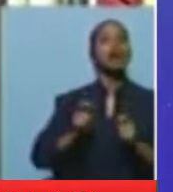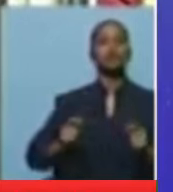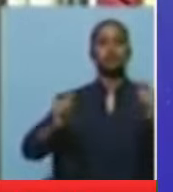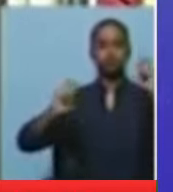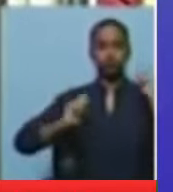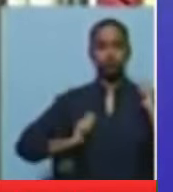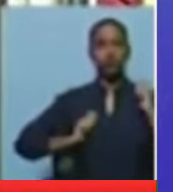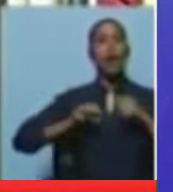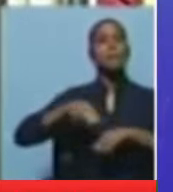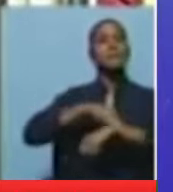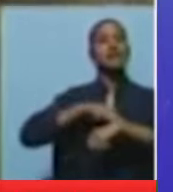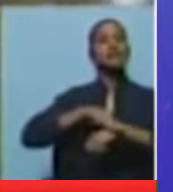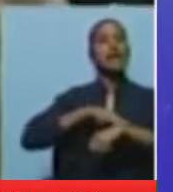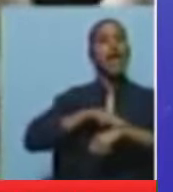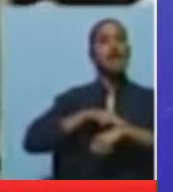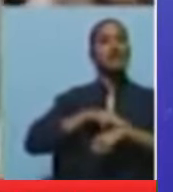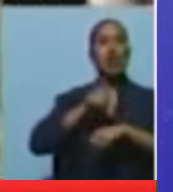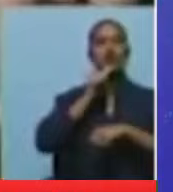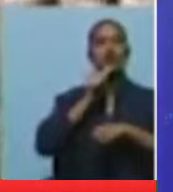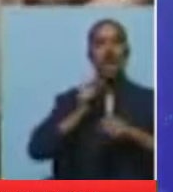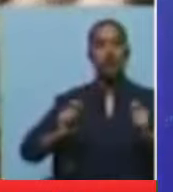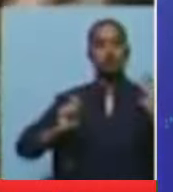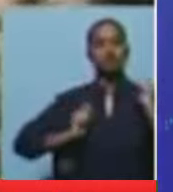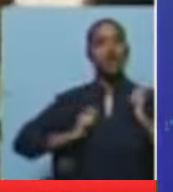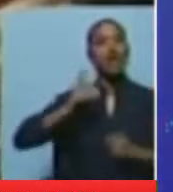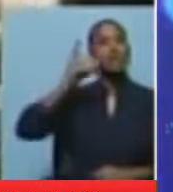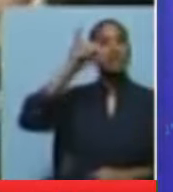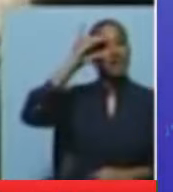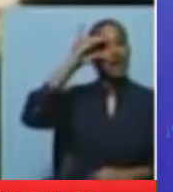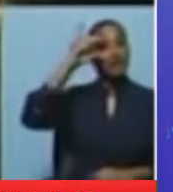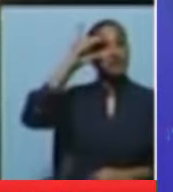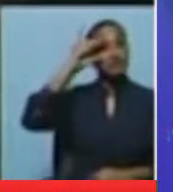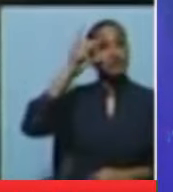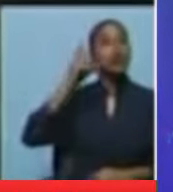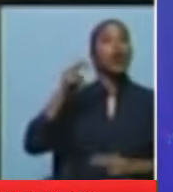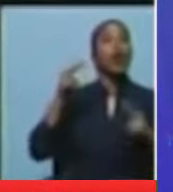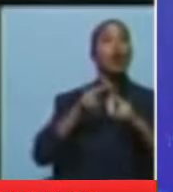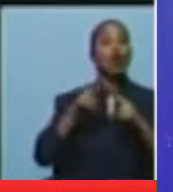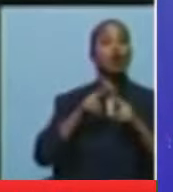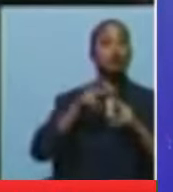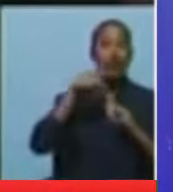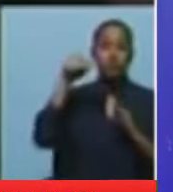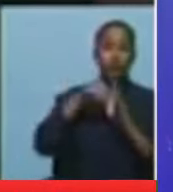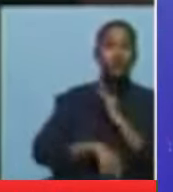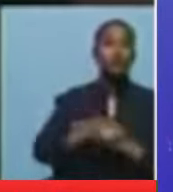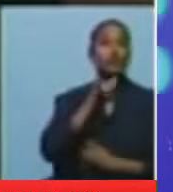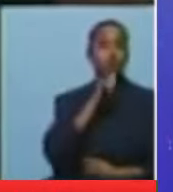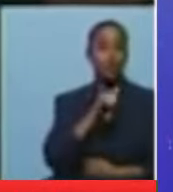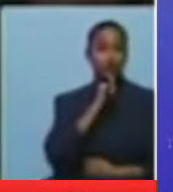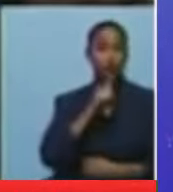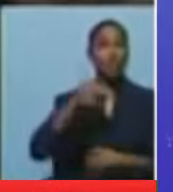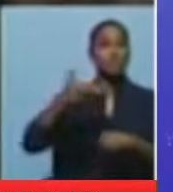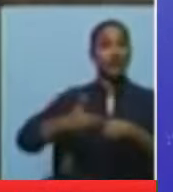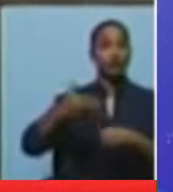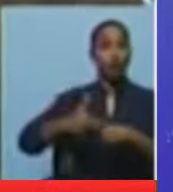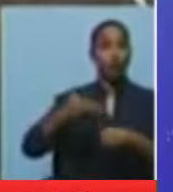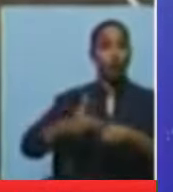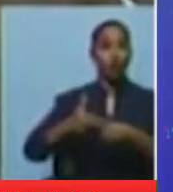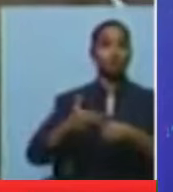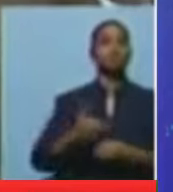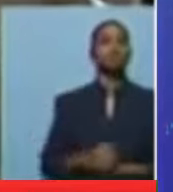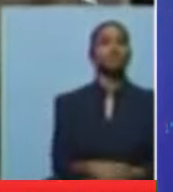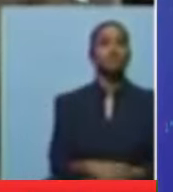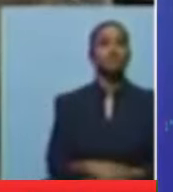de vice-presidente, mas também vai assumir o Ministério de Petróleo, que num país petrolífero como a Venezuela é um dos ministérios